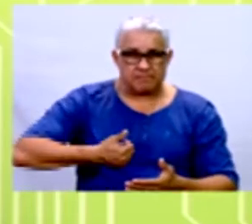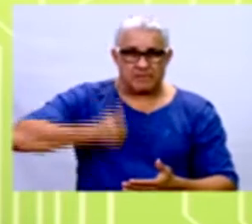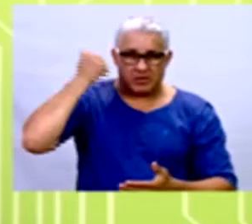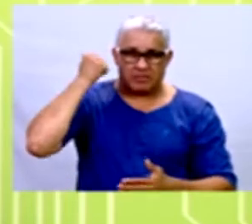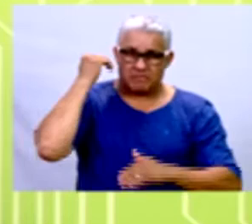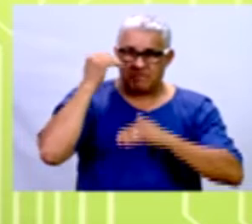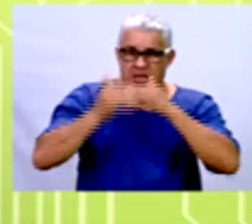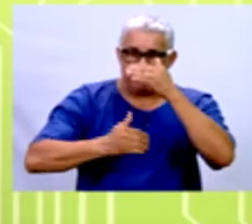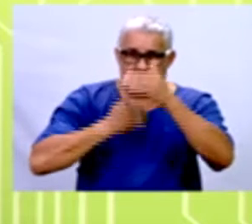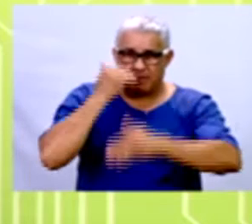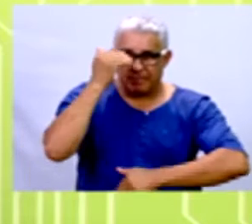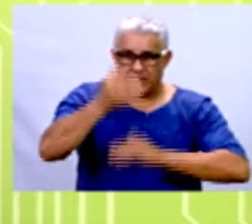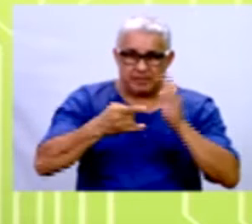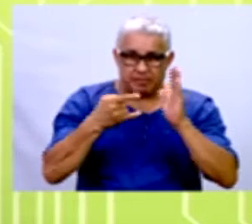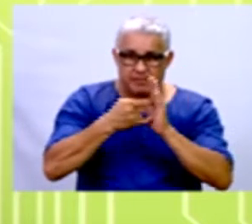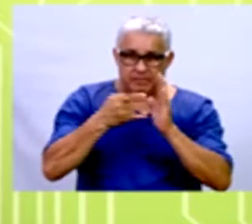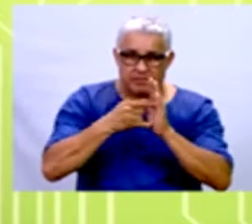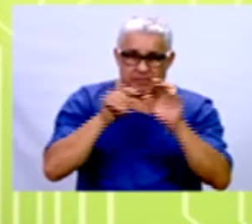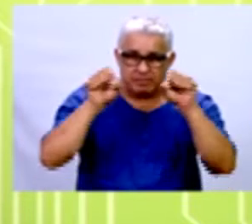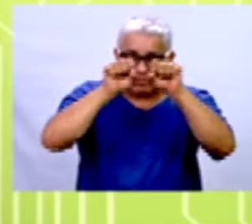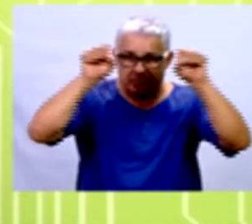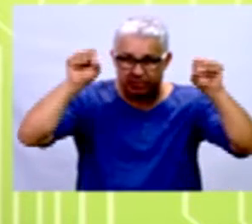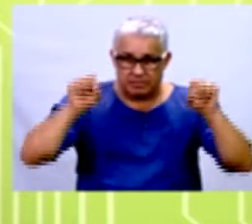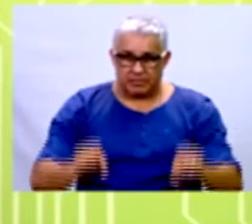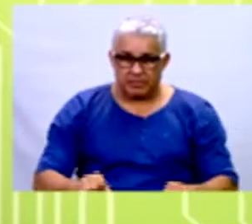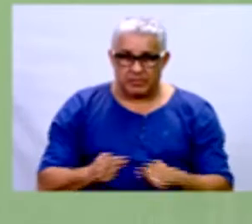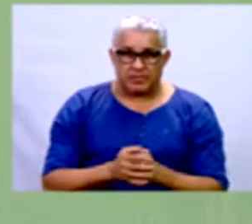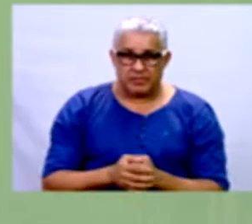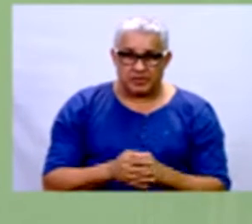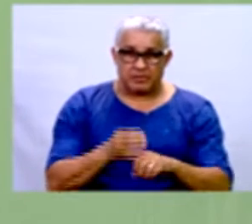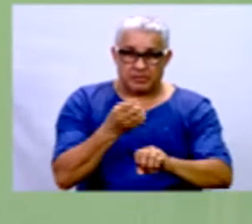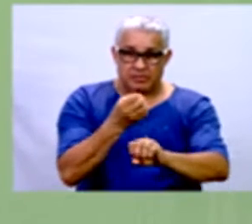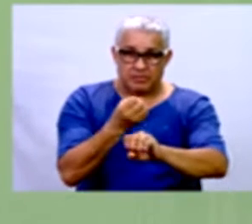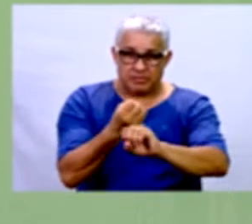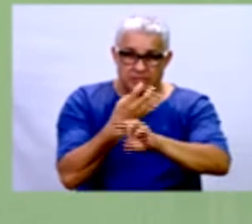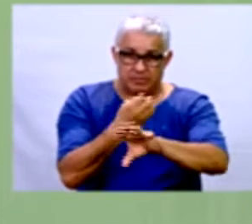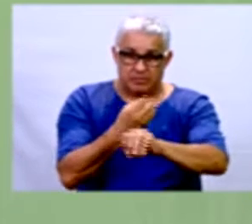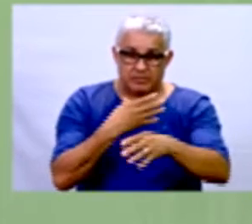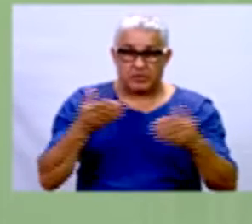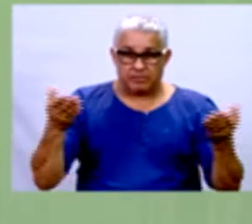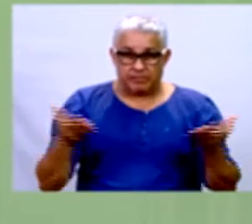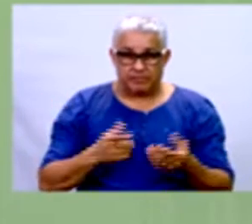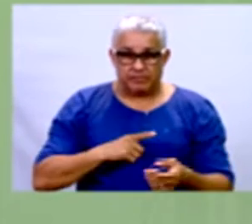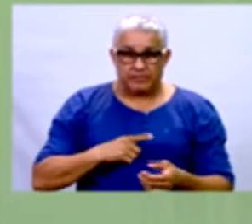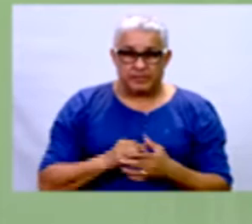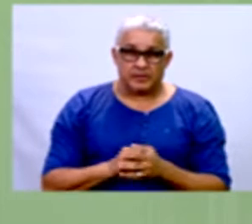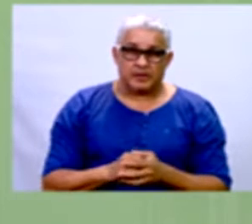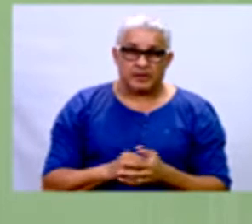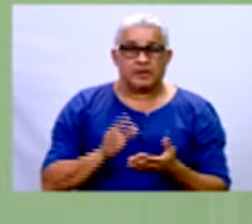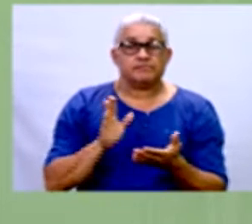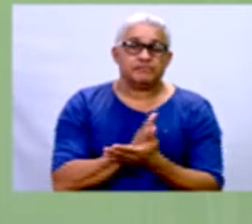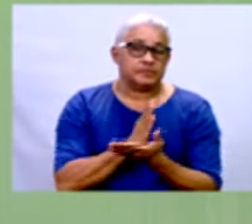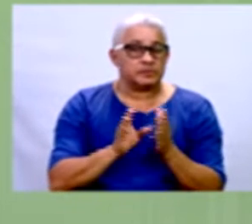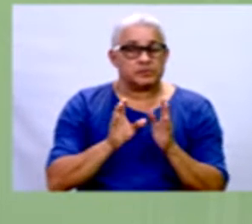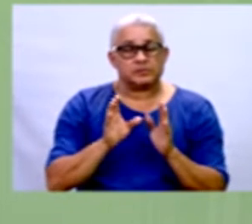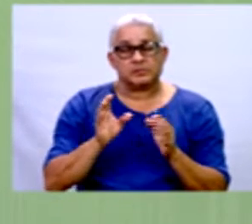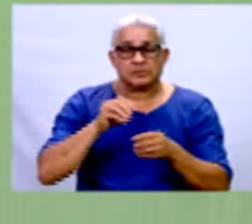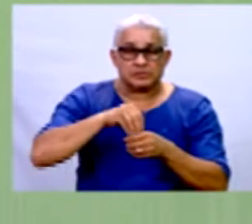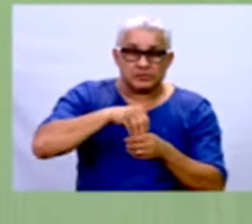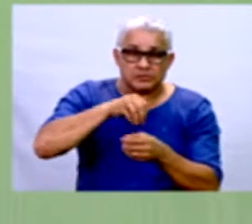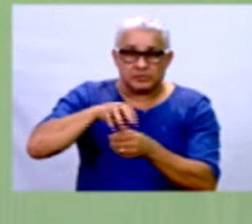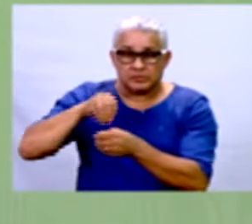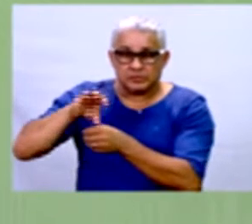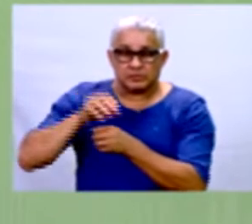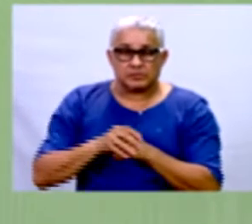se desenvolve sistemas, né? Bom, na teleaula de hoje, nós vamos trabalhar alguns conteúdos, né? Então, vamos